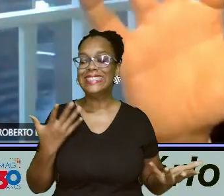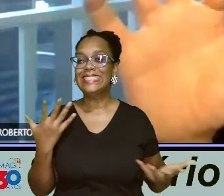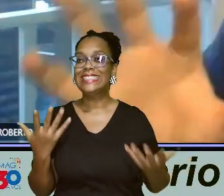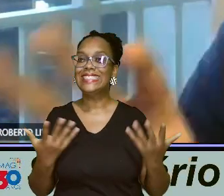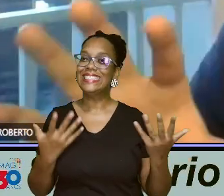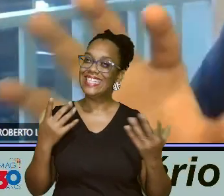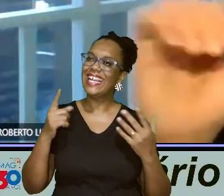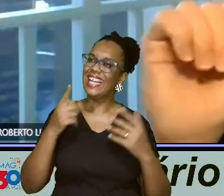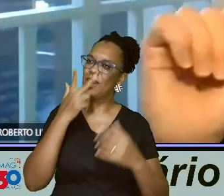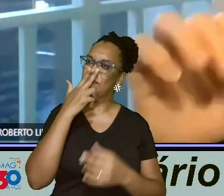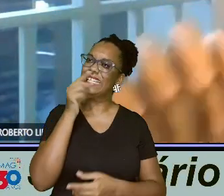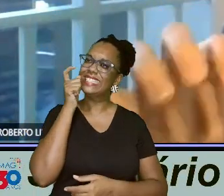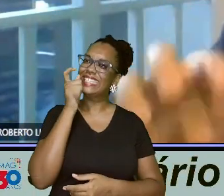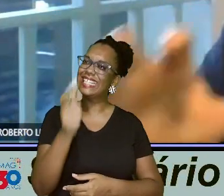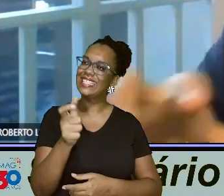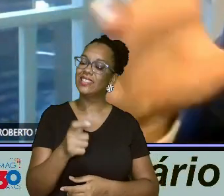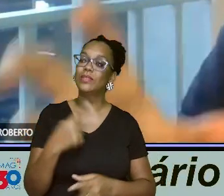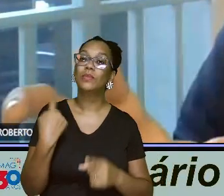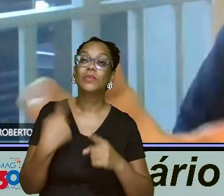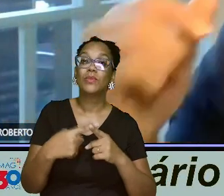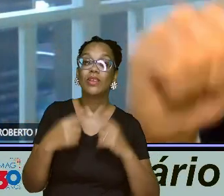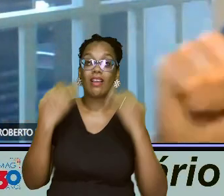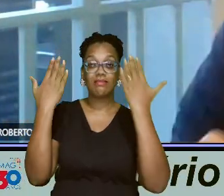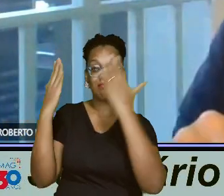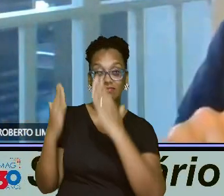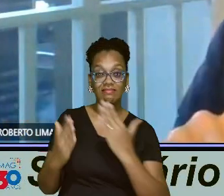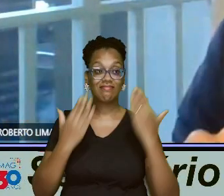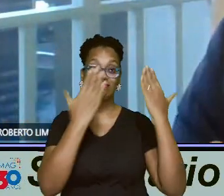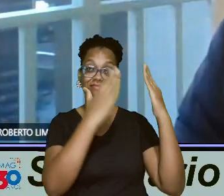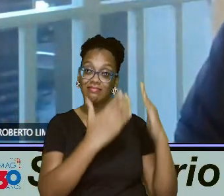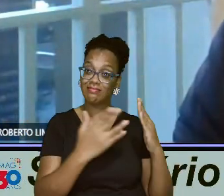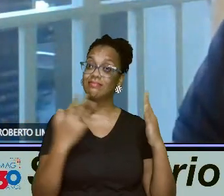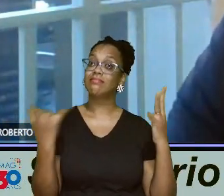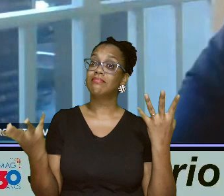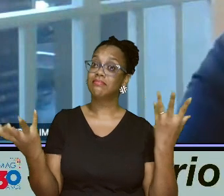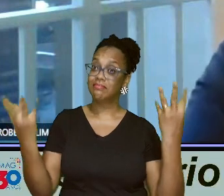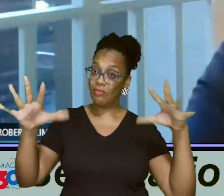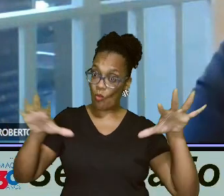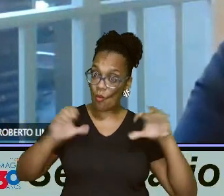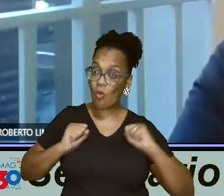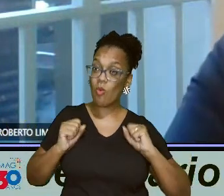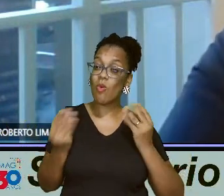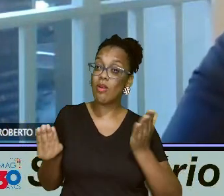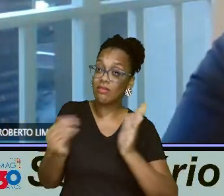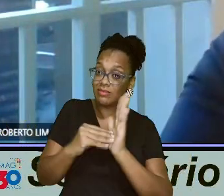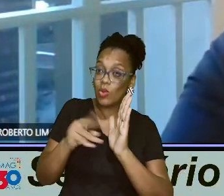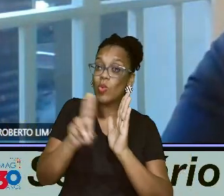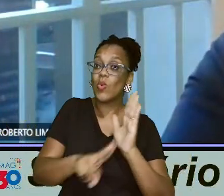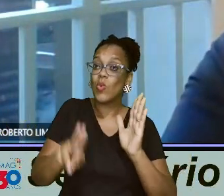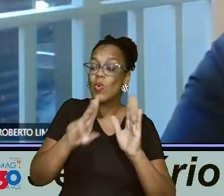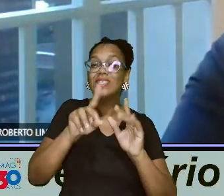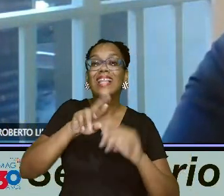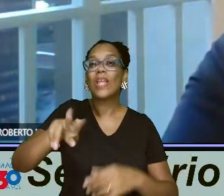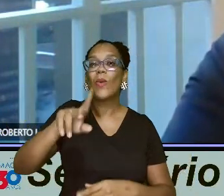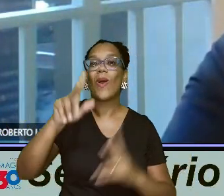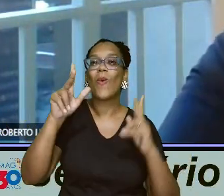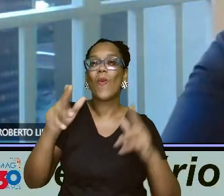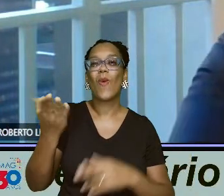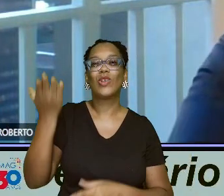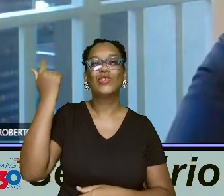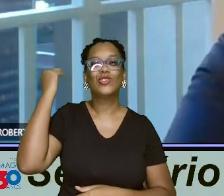interessante, porque esses dados eles estão sendo realmente introjetados, não como antigamente